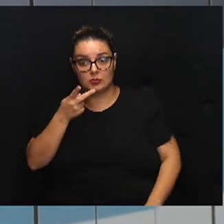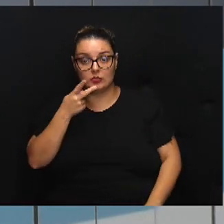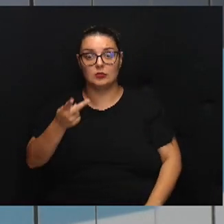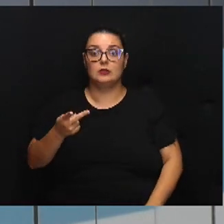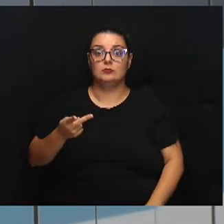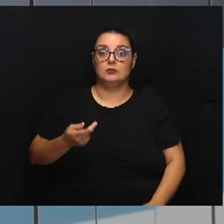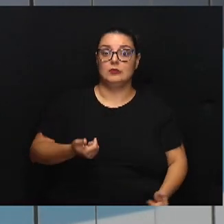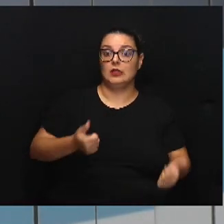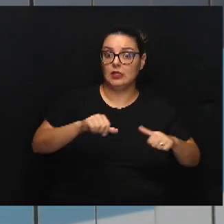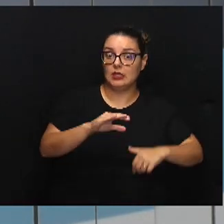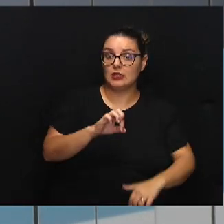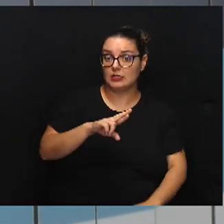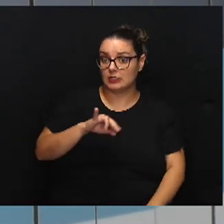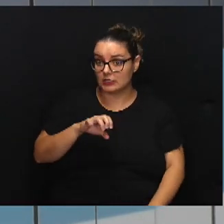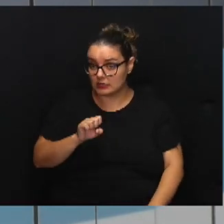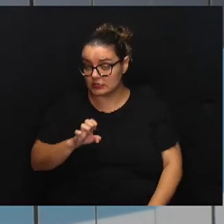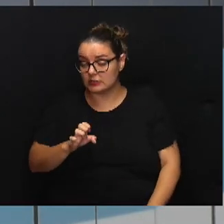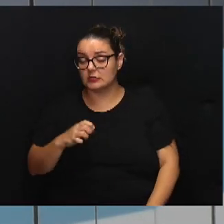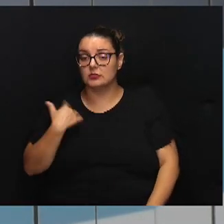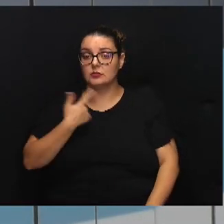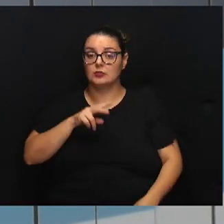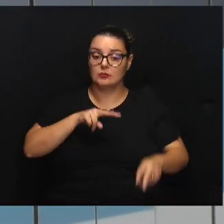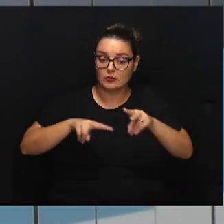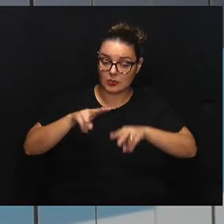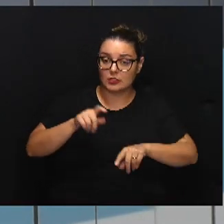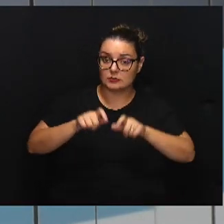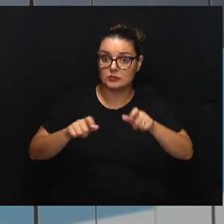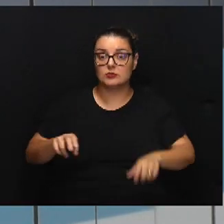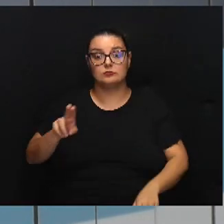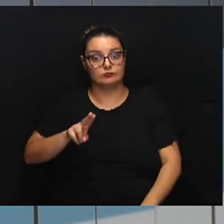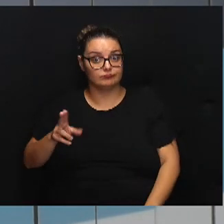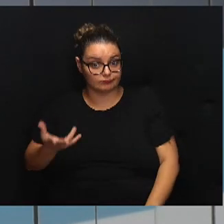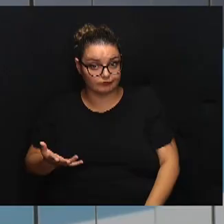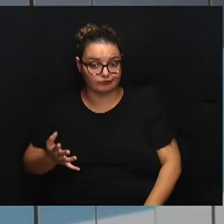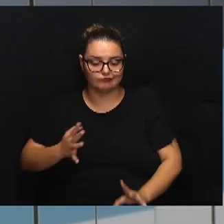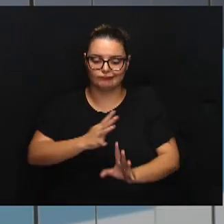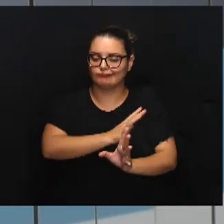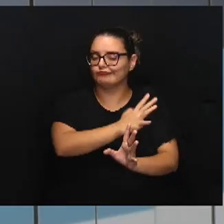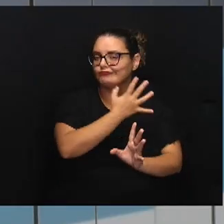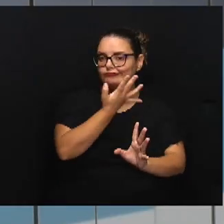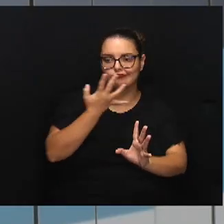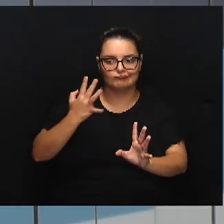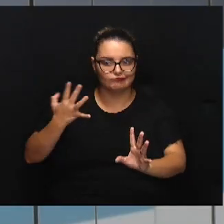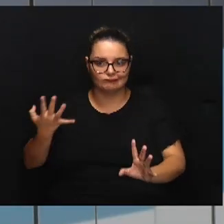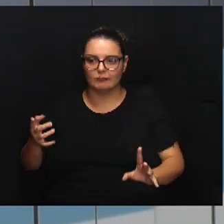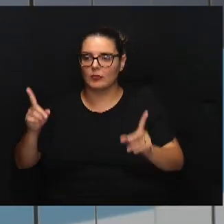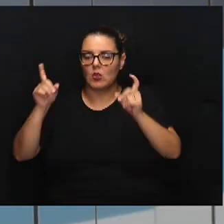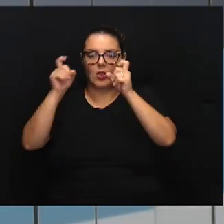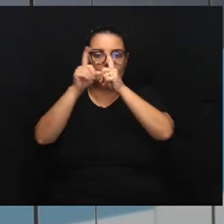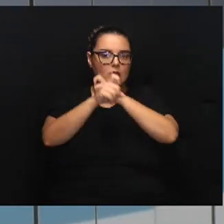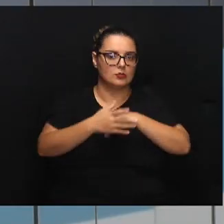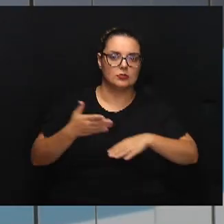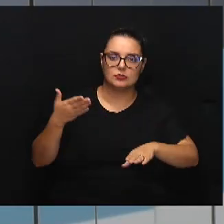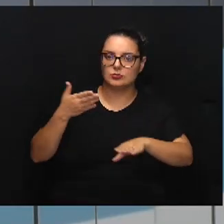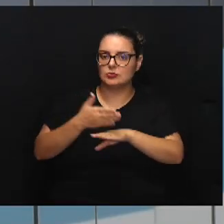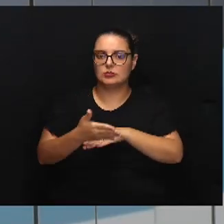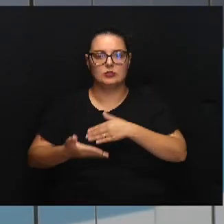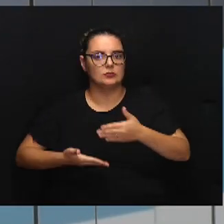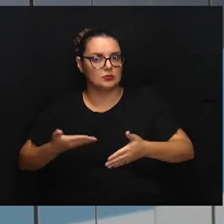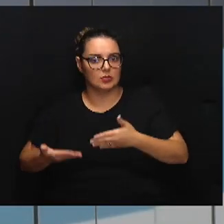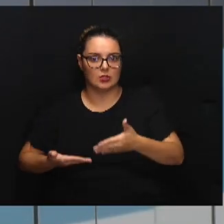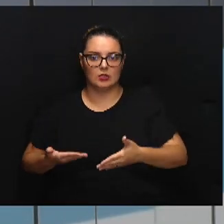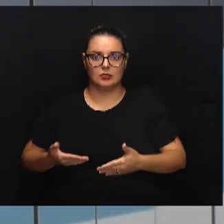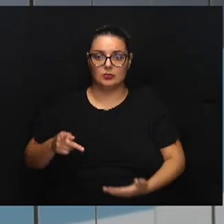crise, a gente evidencia muito a questão do usuário, porque, de fato, as filas são muito longas, a dificuldade de acesso aos serviços, aos